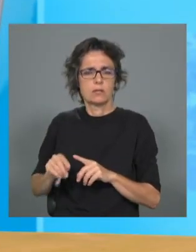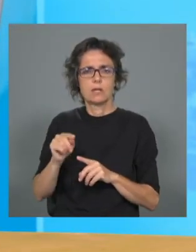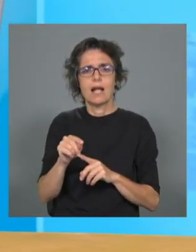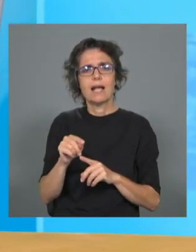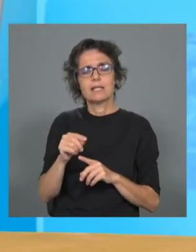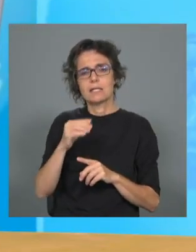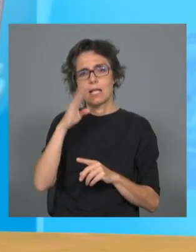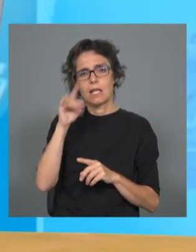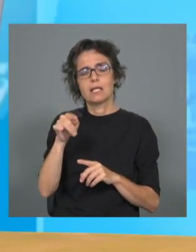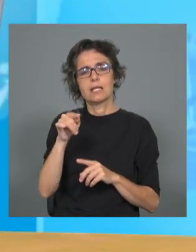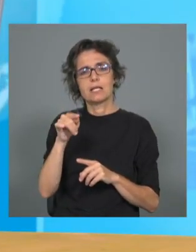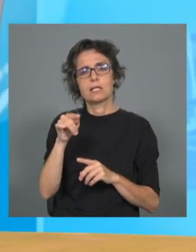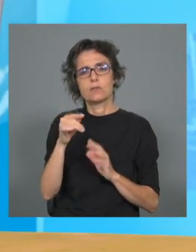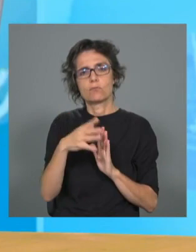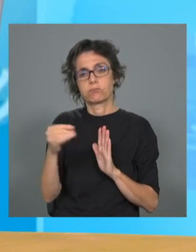que marca